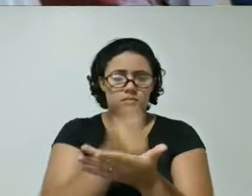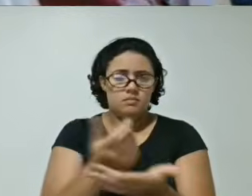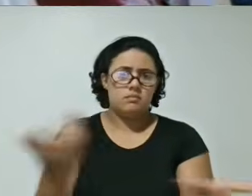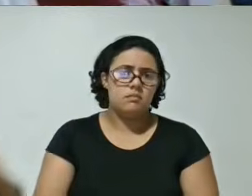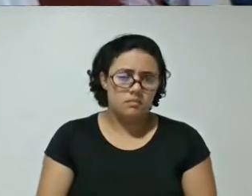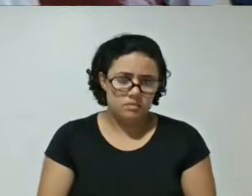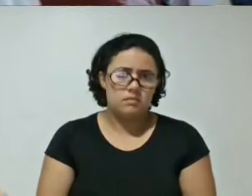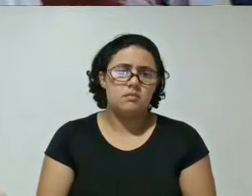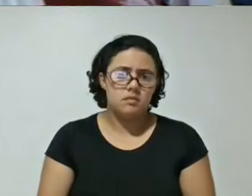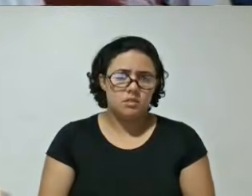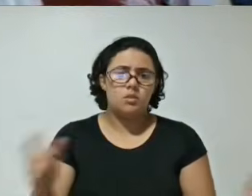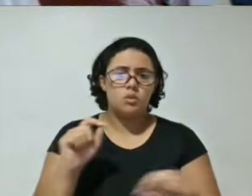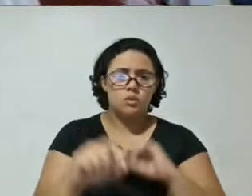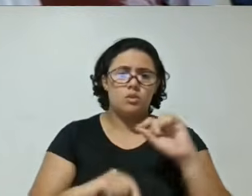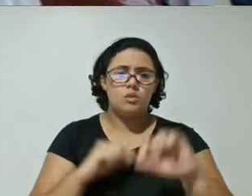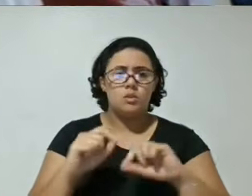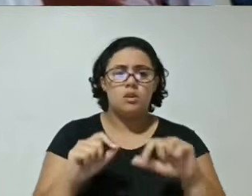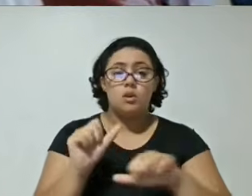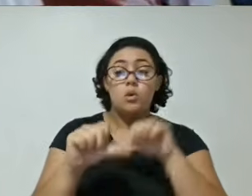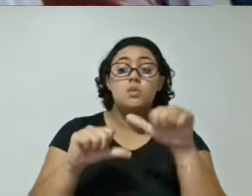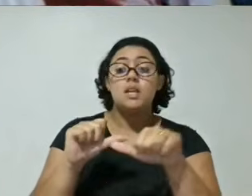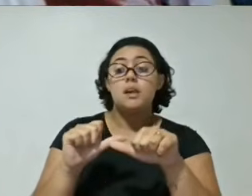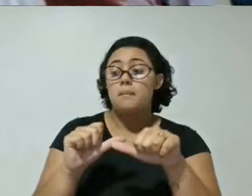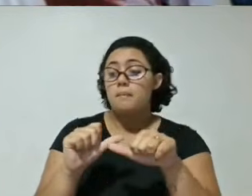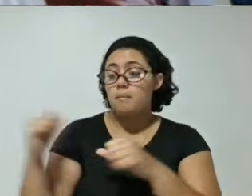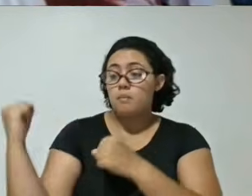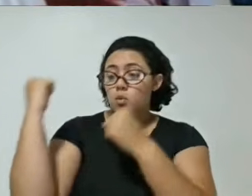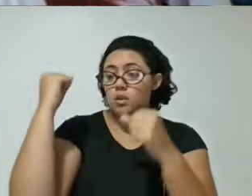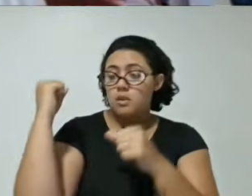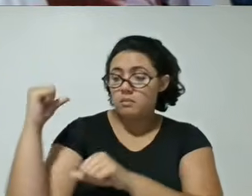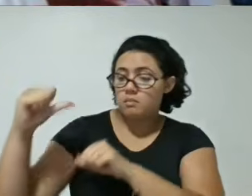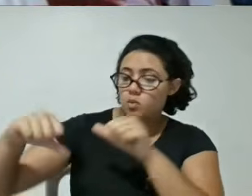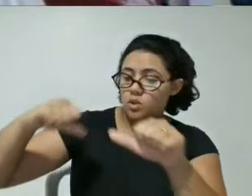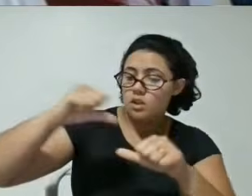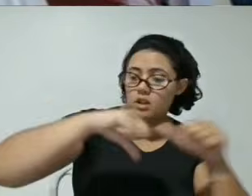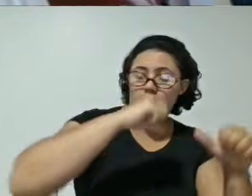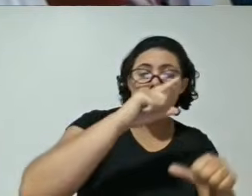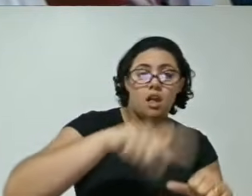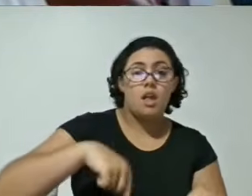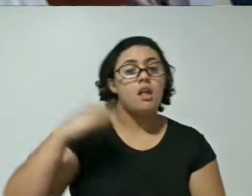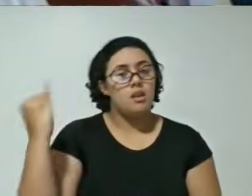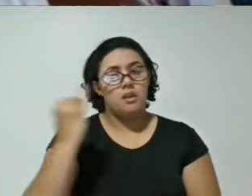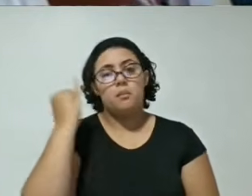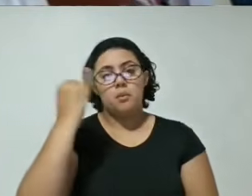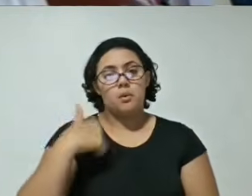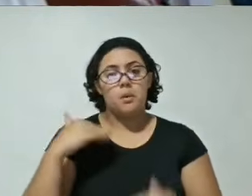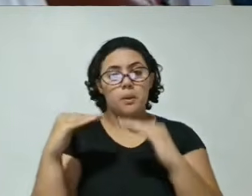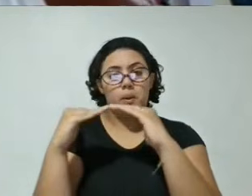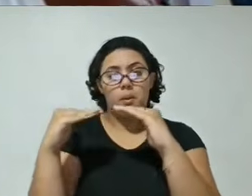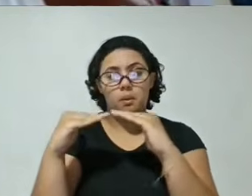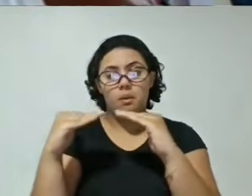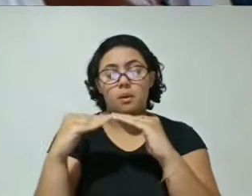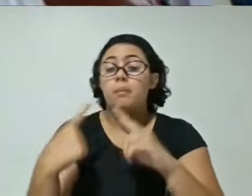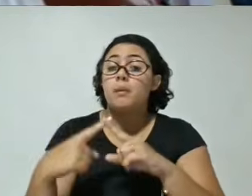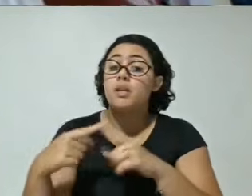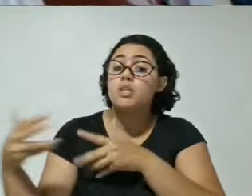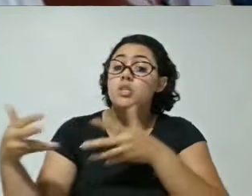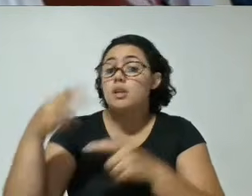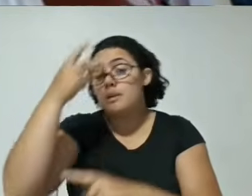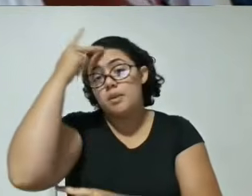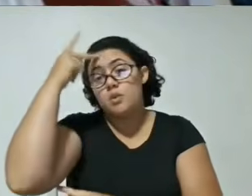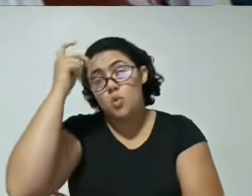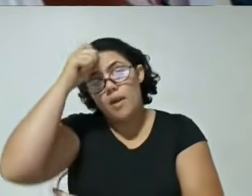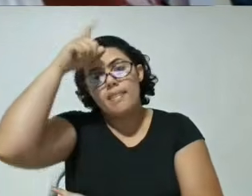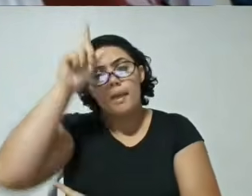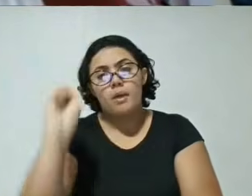Da possibilidade de alternar o poder, e é muito importante essa alternância de poder, porque chega pessoas com ideias novas, com